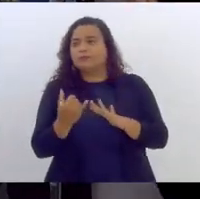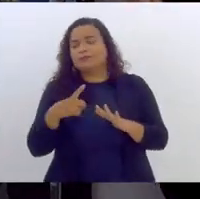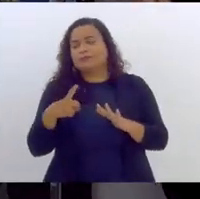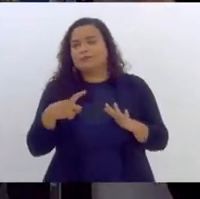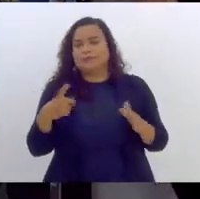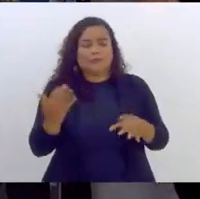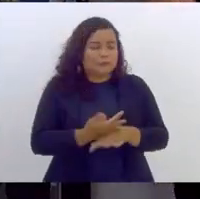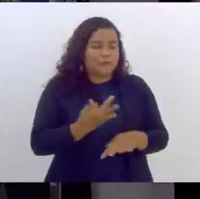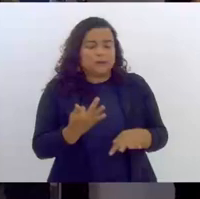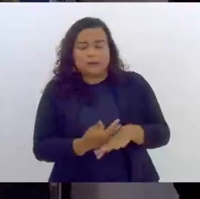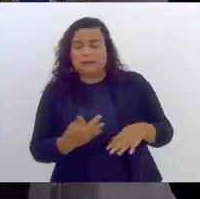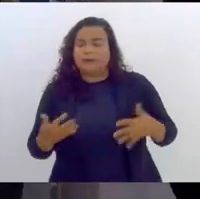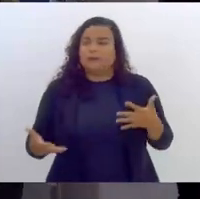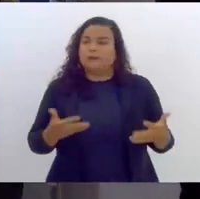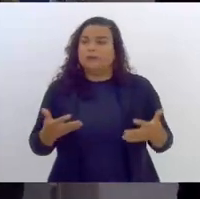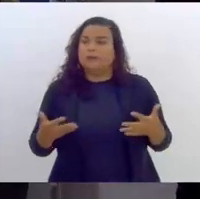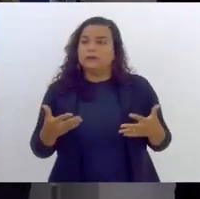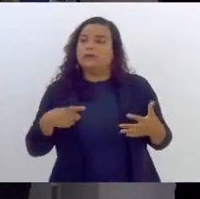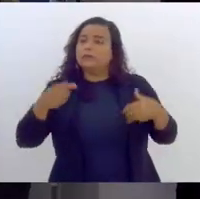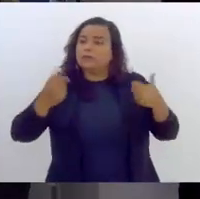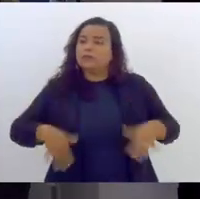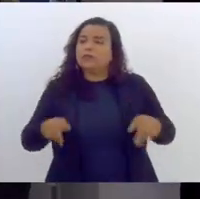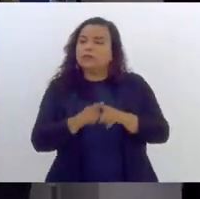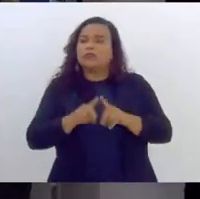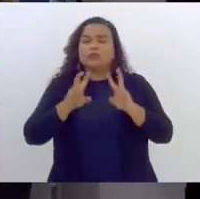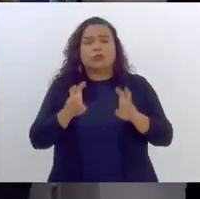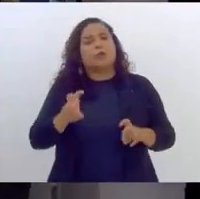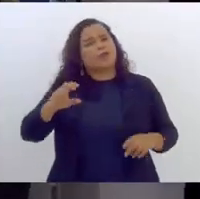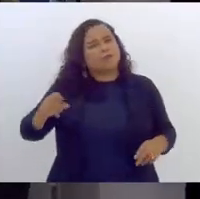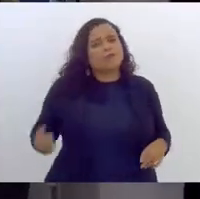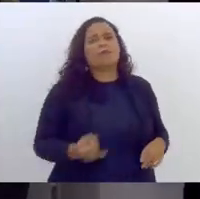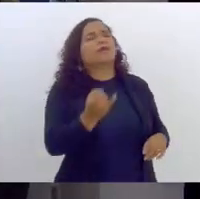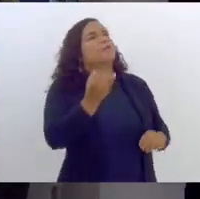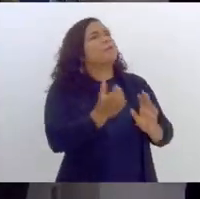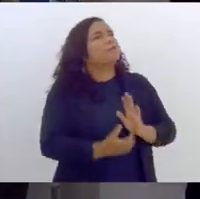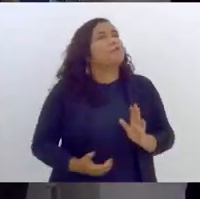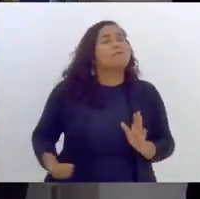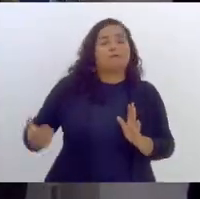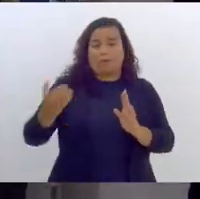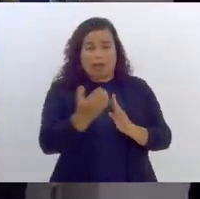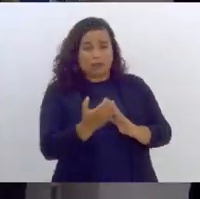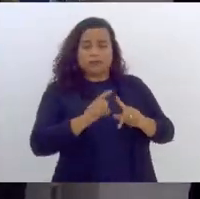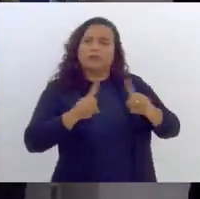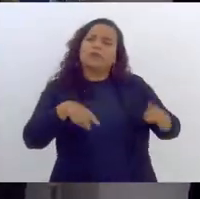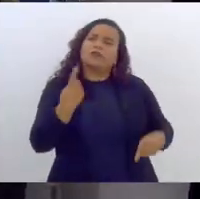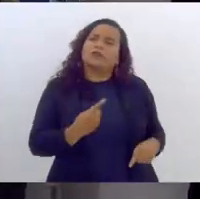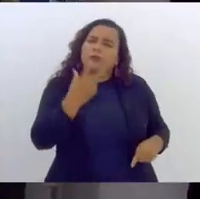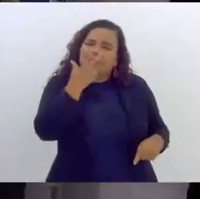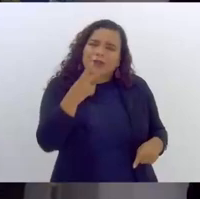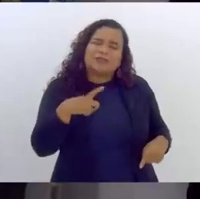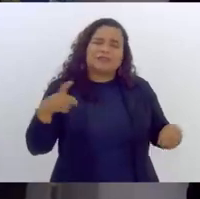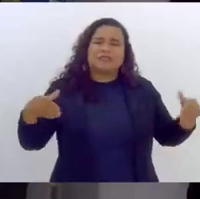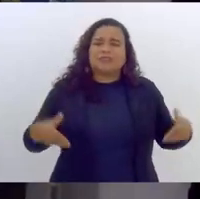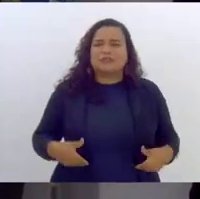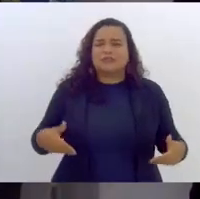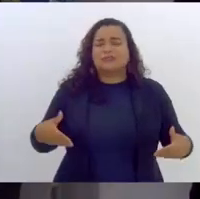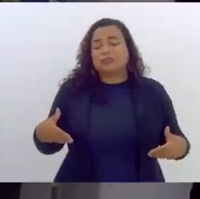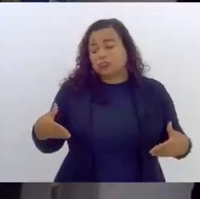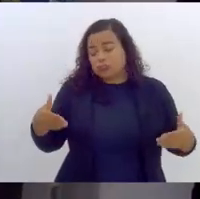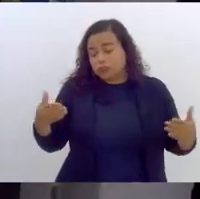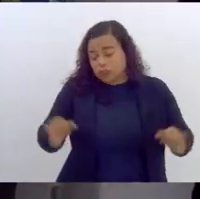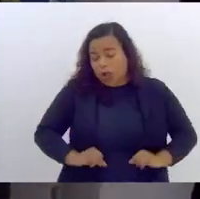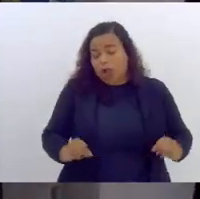e muito se fala em aproveitamento máximo mas a gente fica meio que num Limbo que seria se aproveitamento